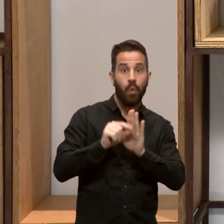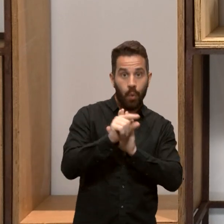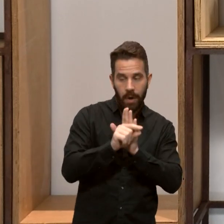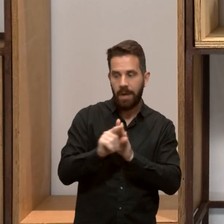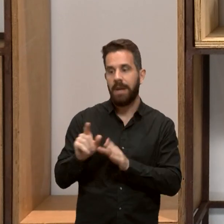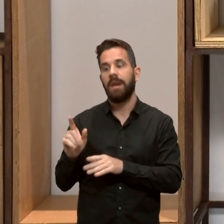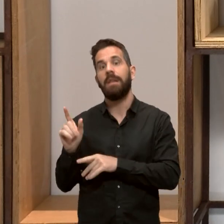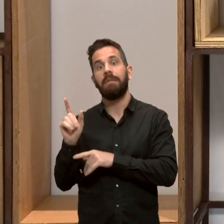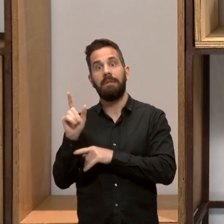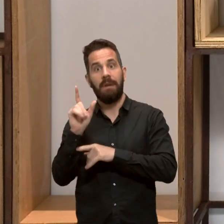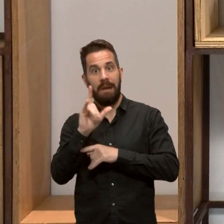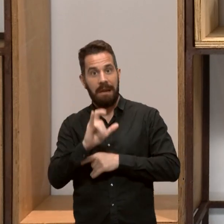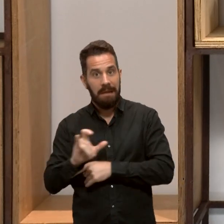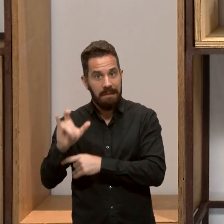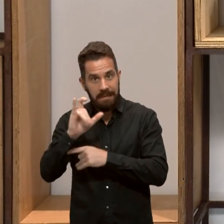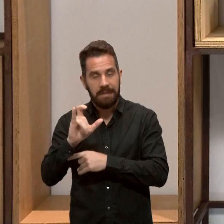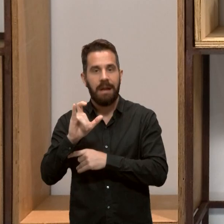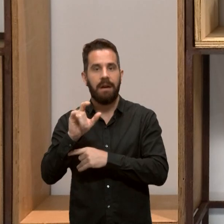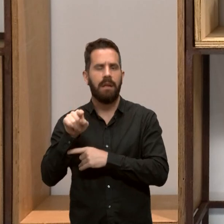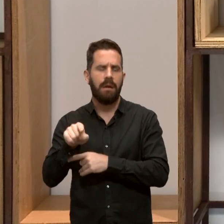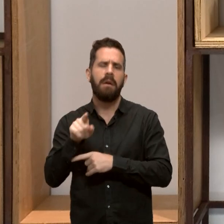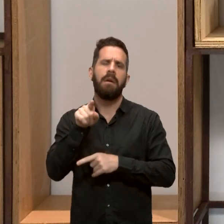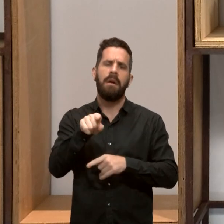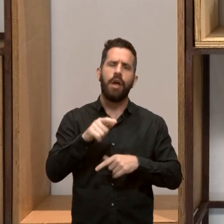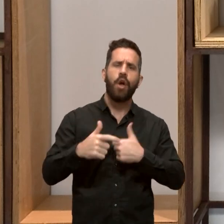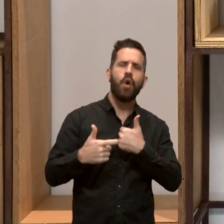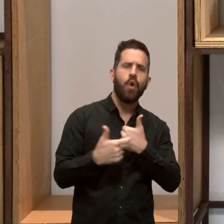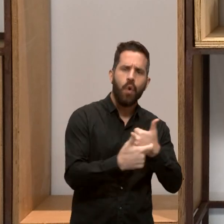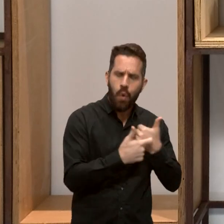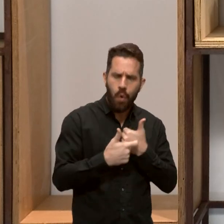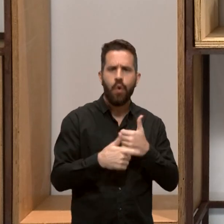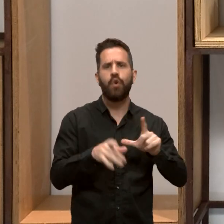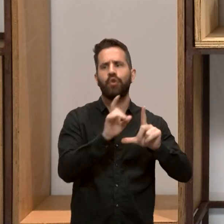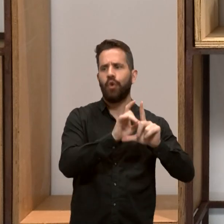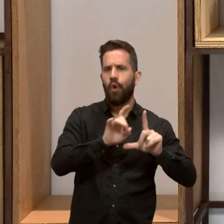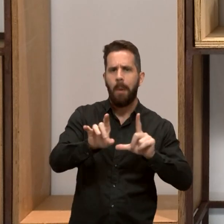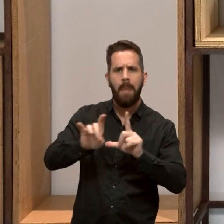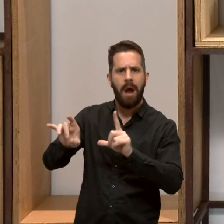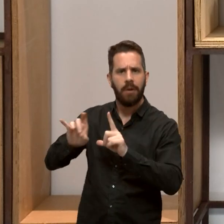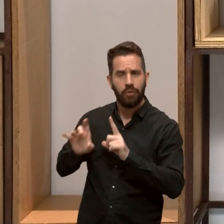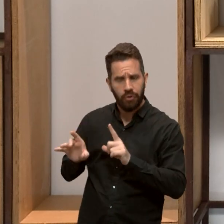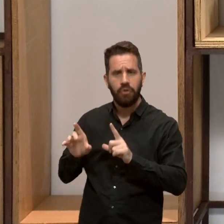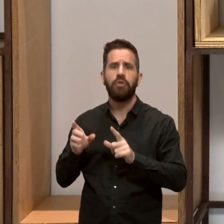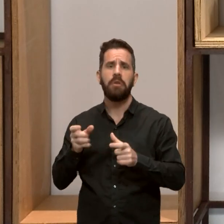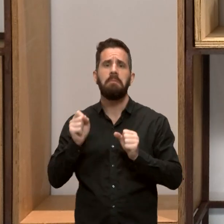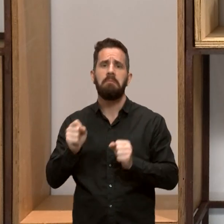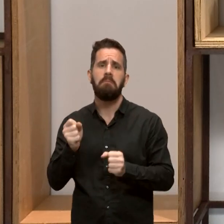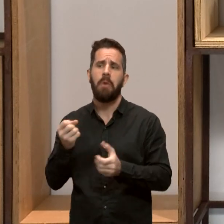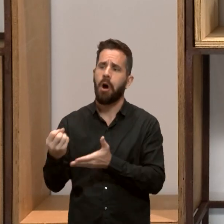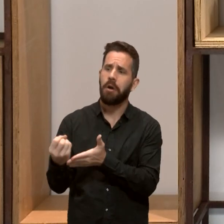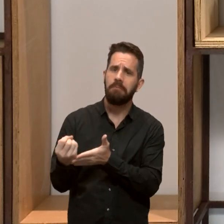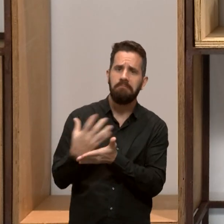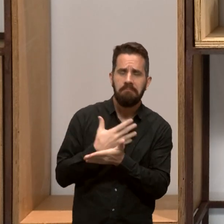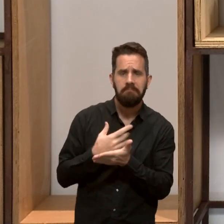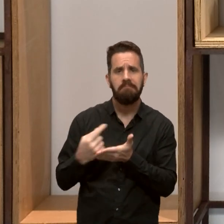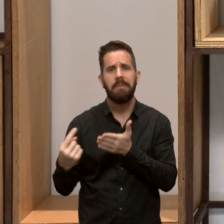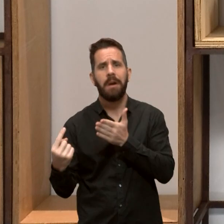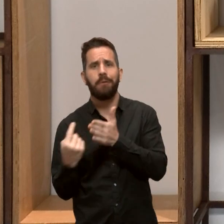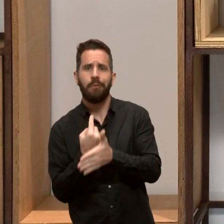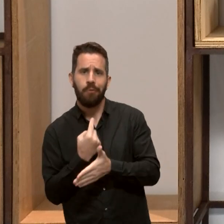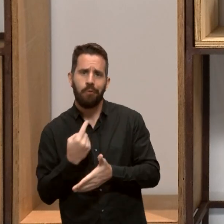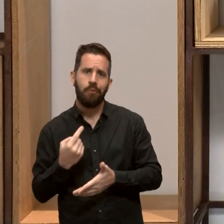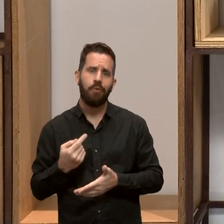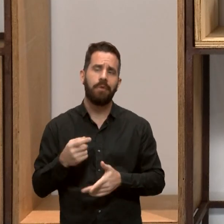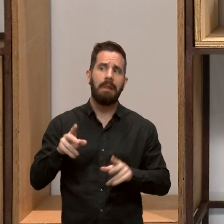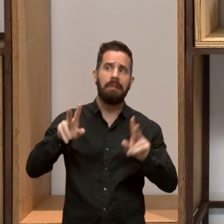lá, curte, compartilhe nossos conteúdos, interaja conosco, mandando sua sugestão de tema que você gostaria que a